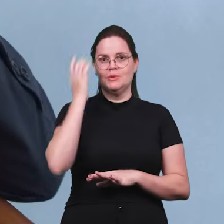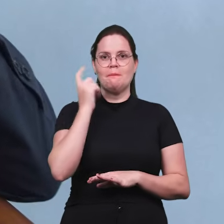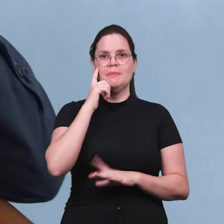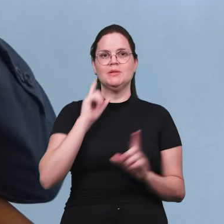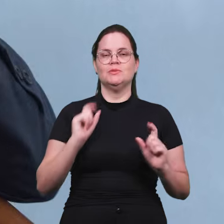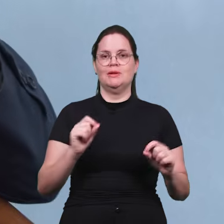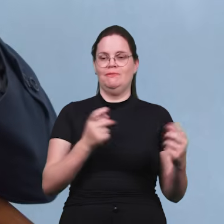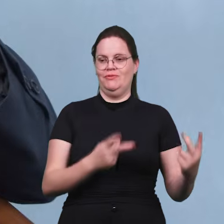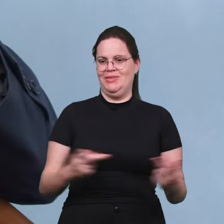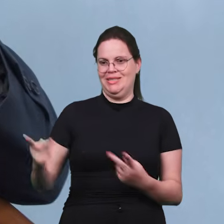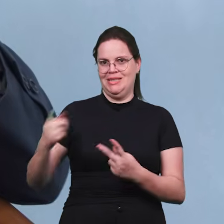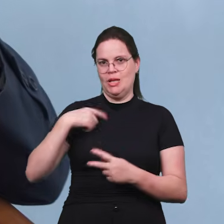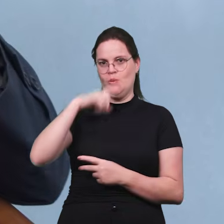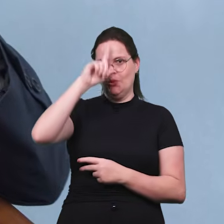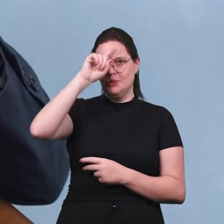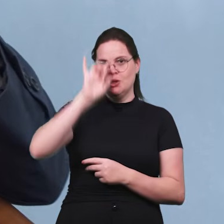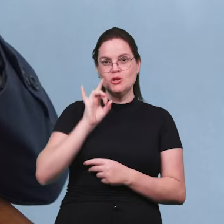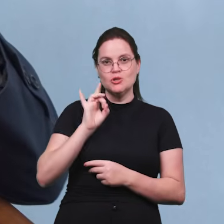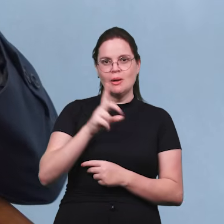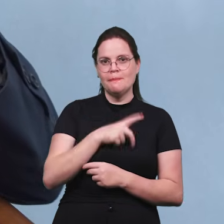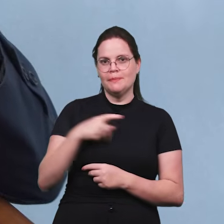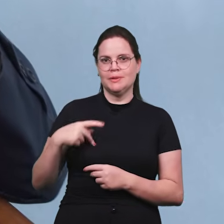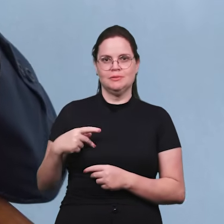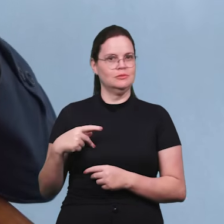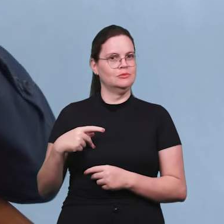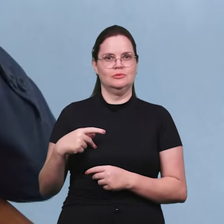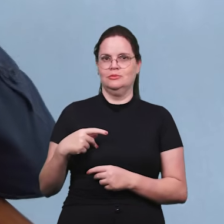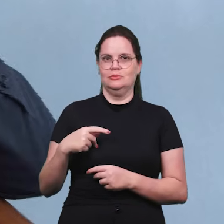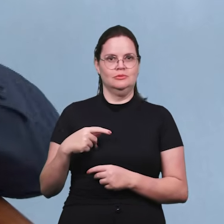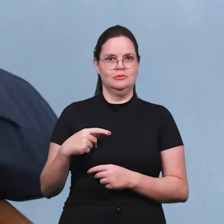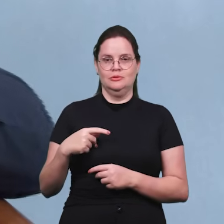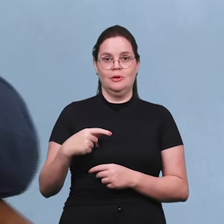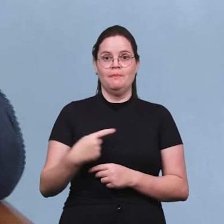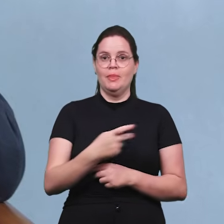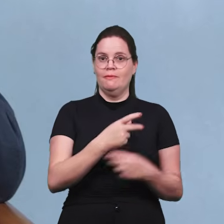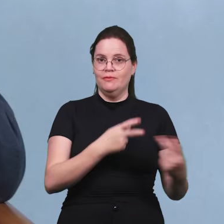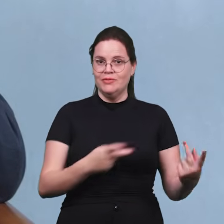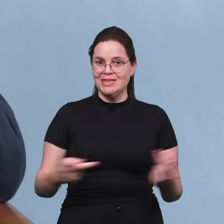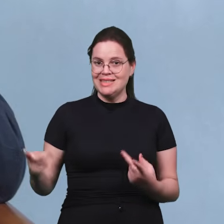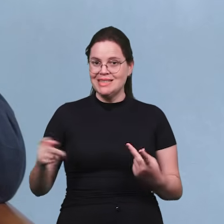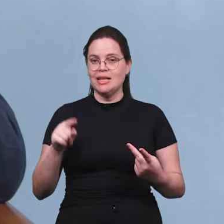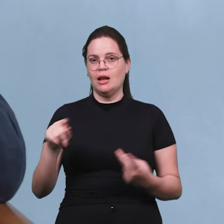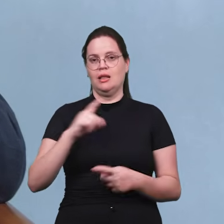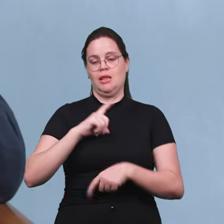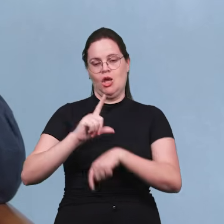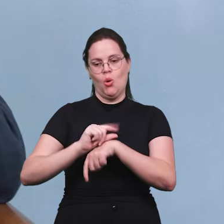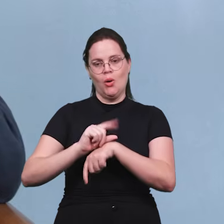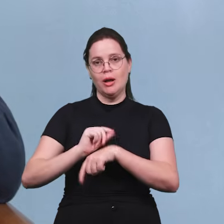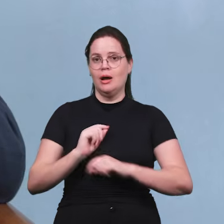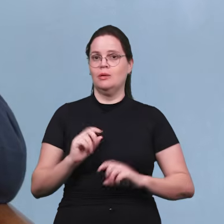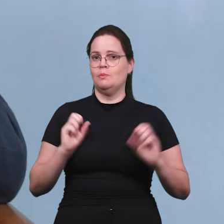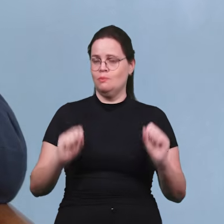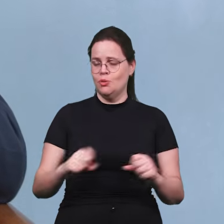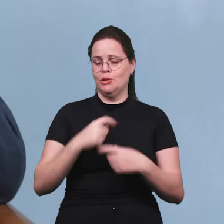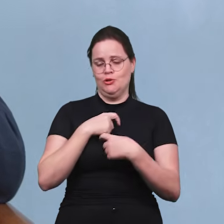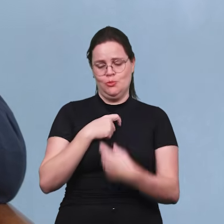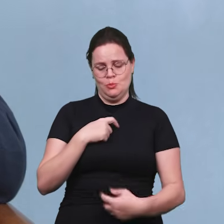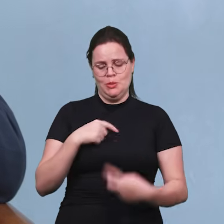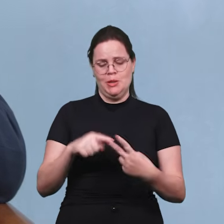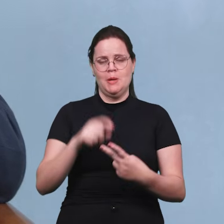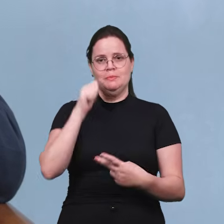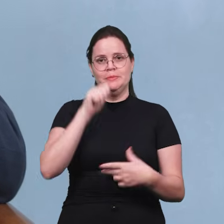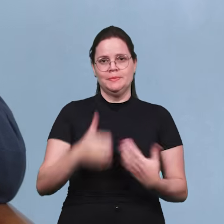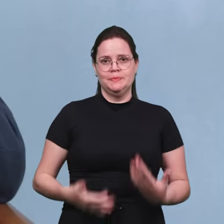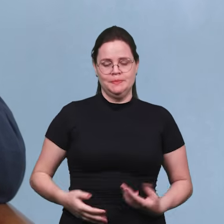só pastor. Não. Visita no hospital tem horário de visita. Você pode ir o obreiro, você pode ir a irmã,